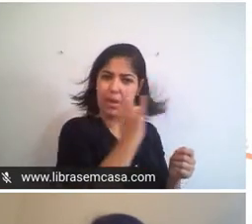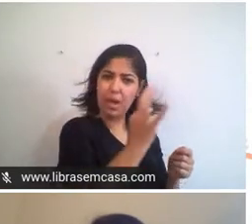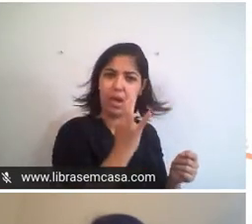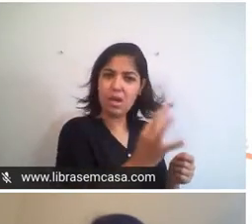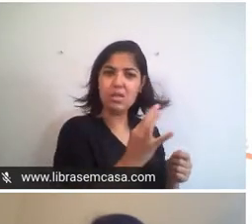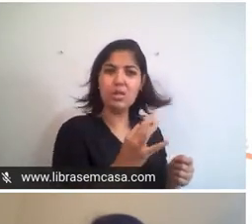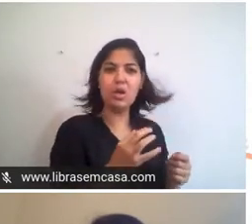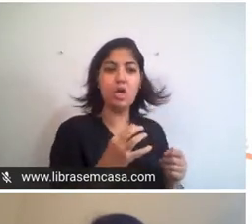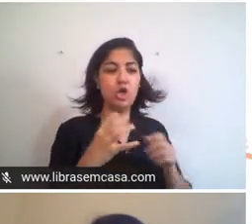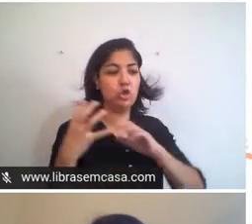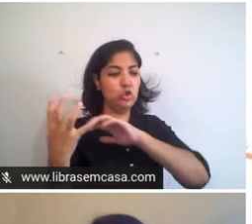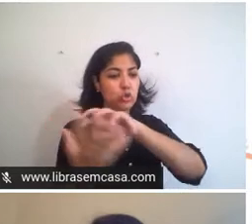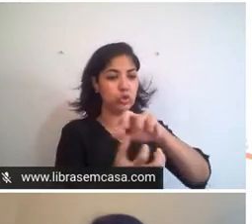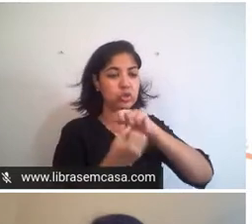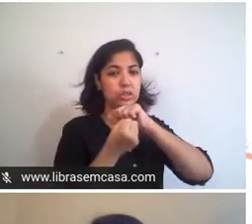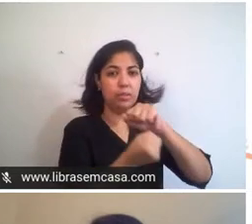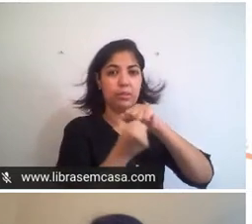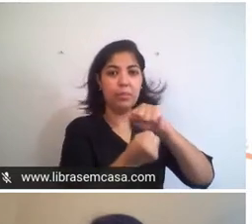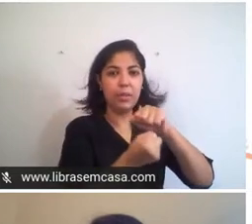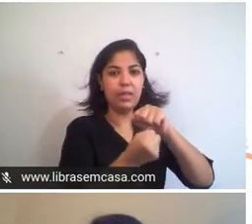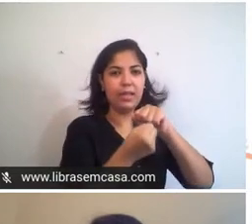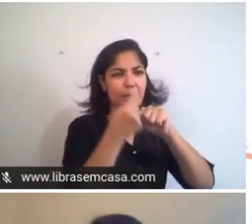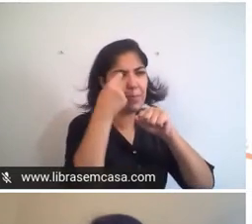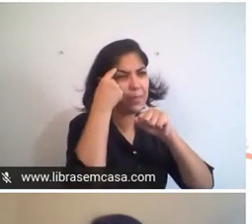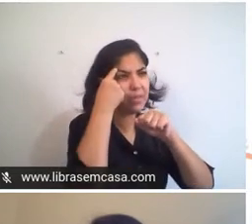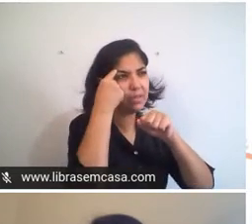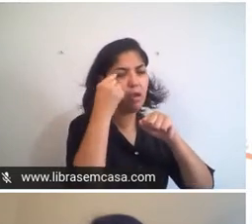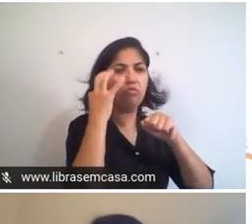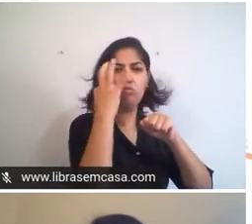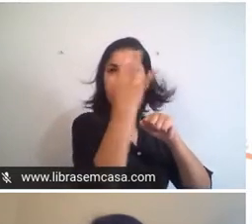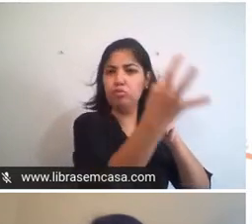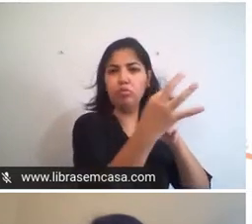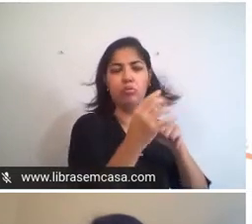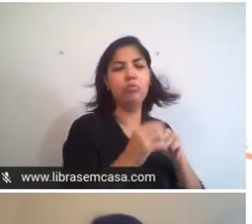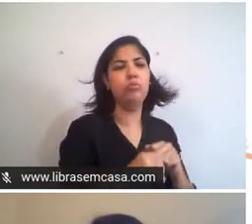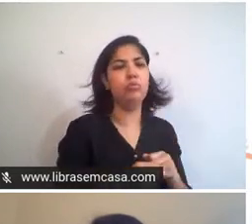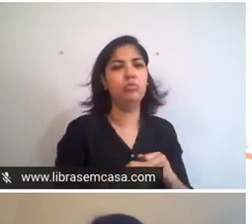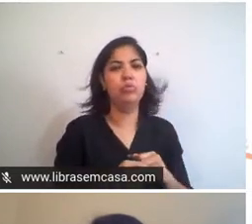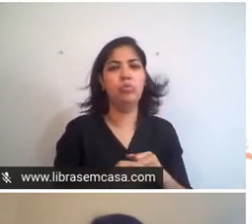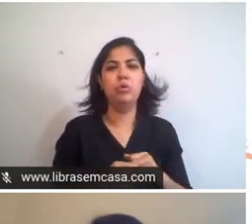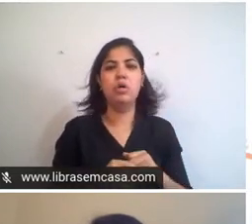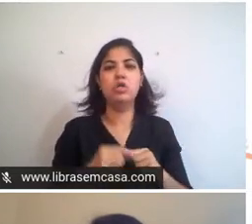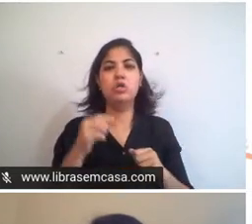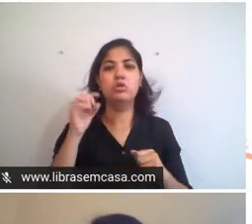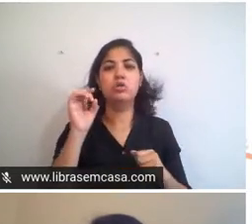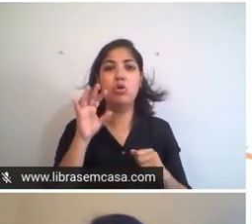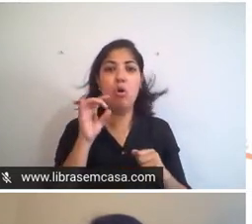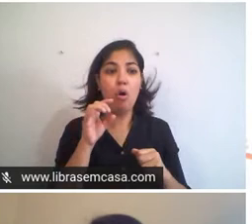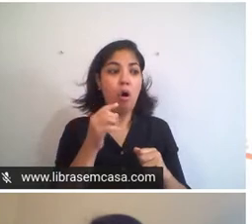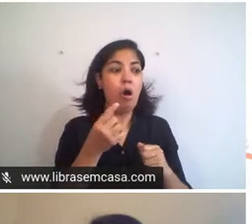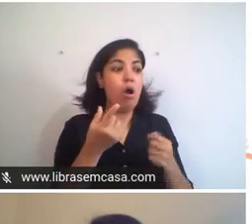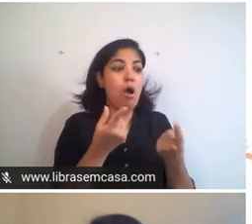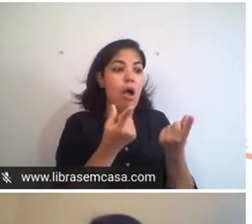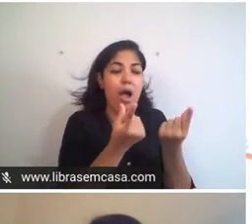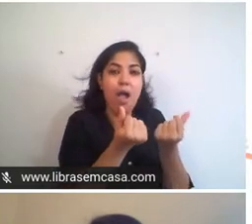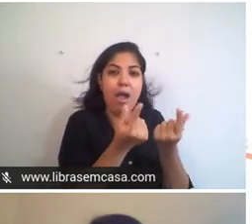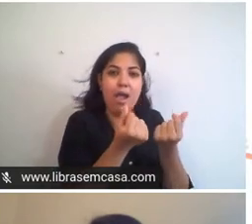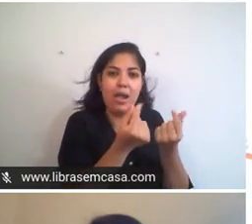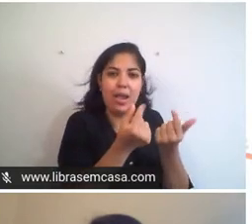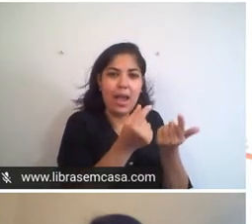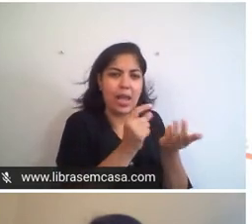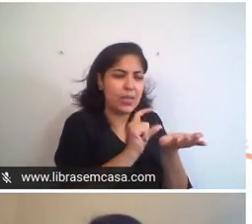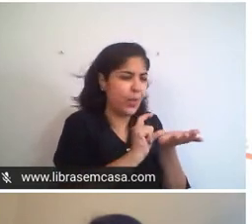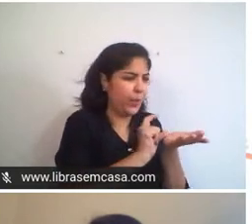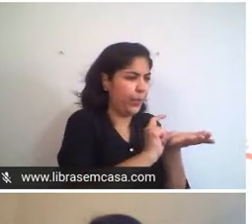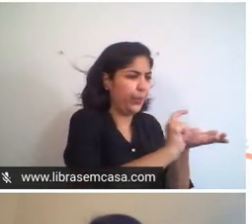sustentabilidade a médio prazo e que concentra e é baseado na concentração de riqueza na mão de muitos poucos. Enquanto nós